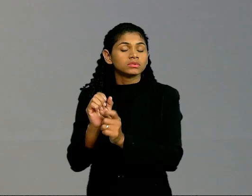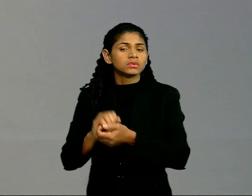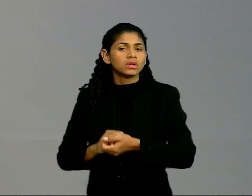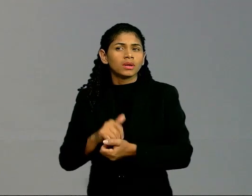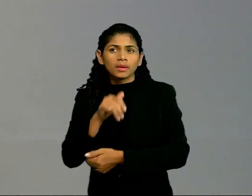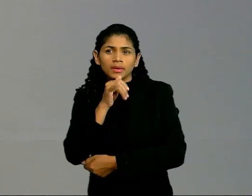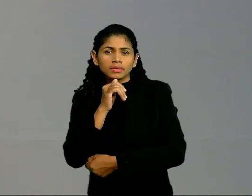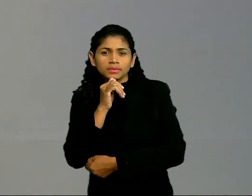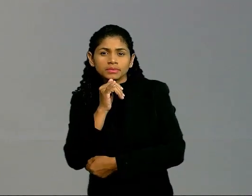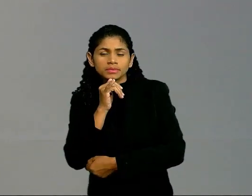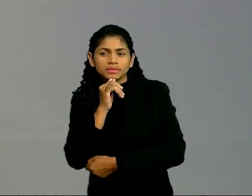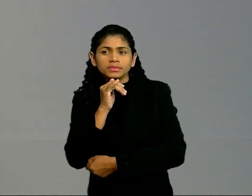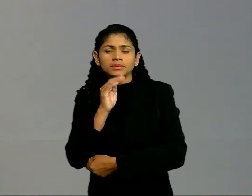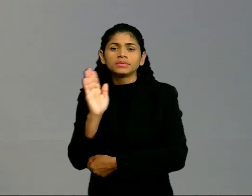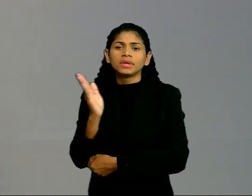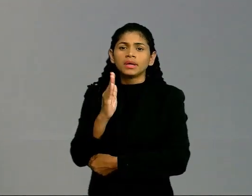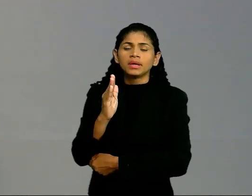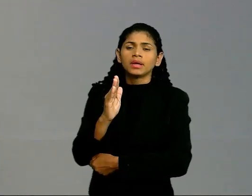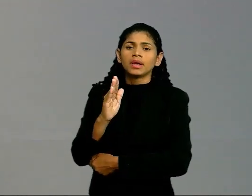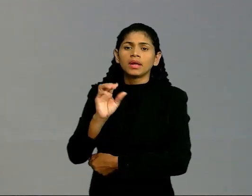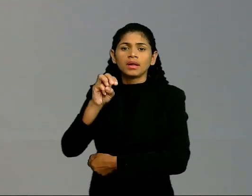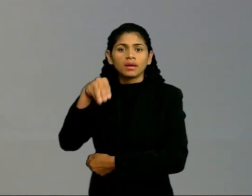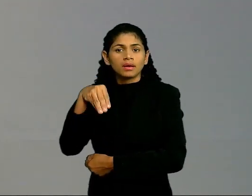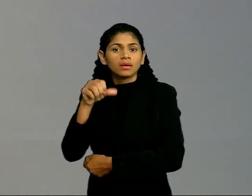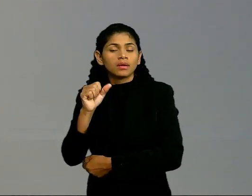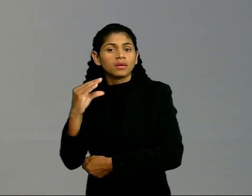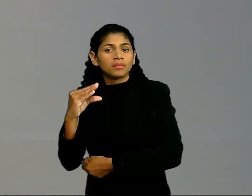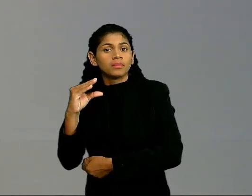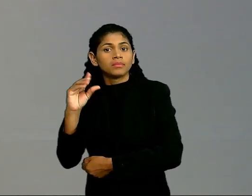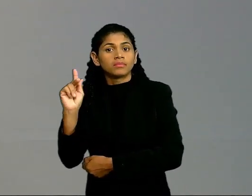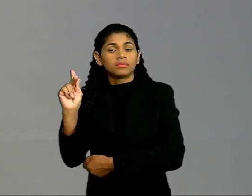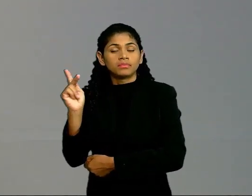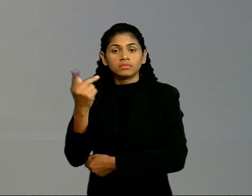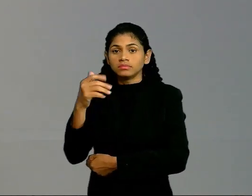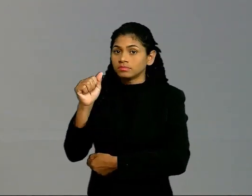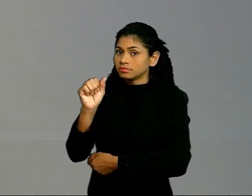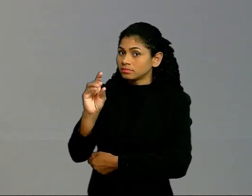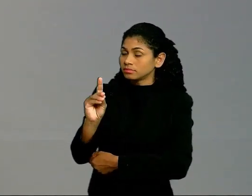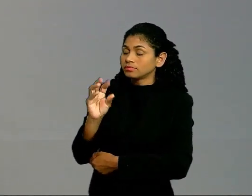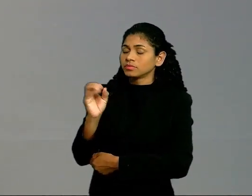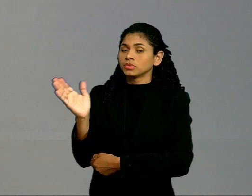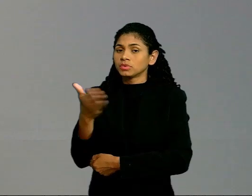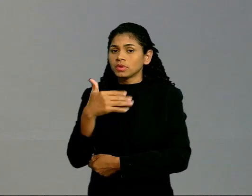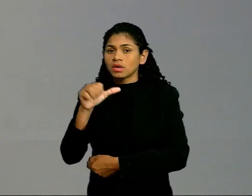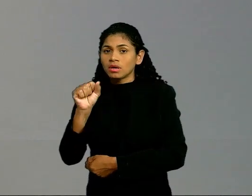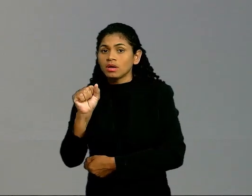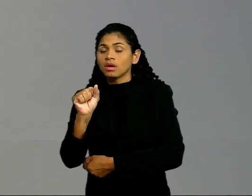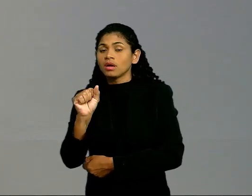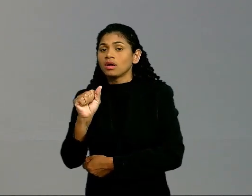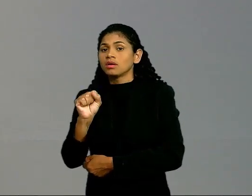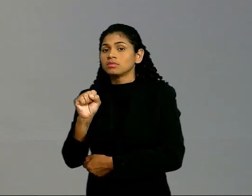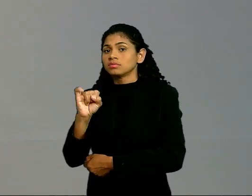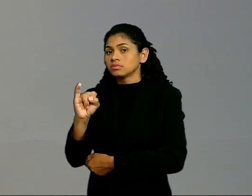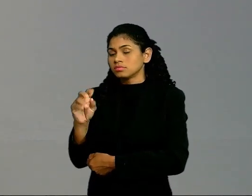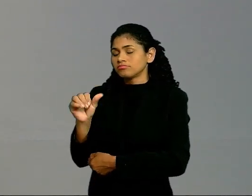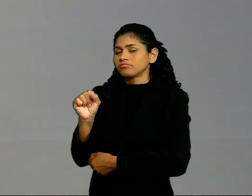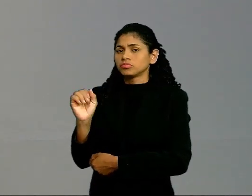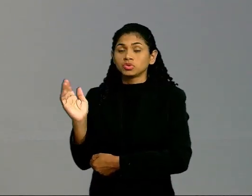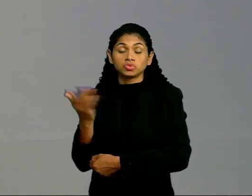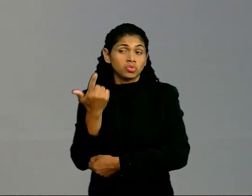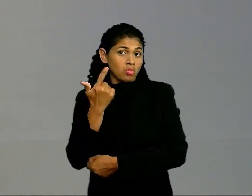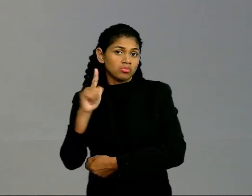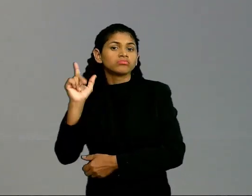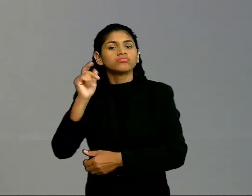Machado de Assis, que tem a obra Dom Casmurro, como Iracema e outros. Então, são as temáticas, a qualidade literária,